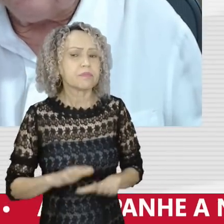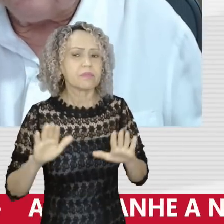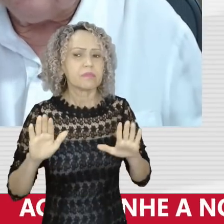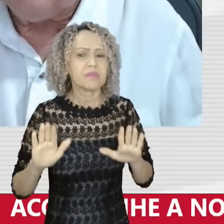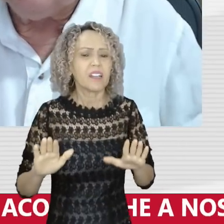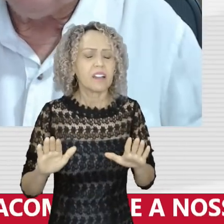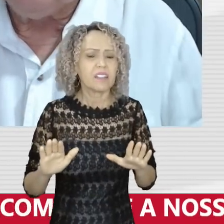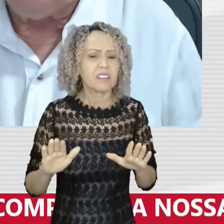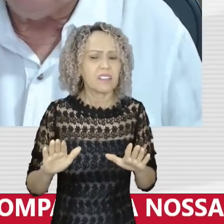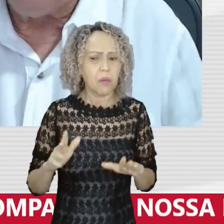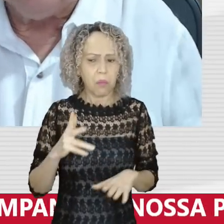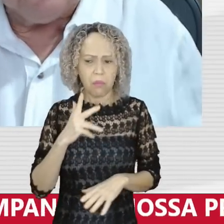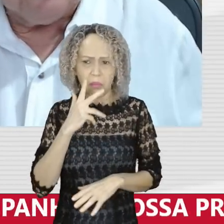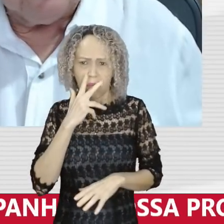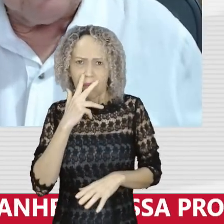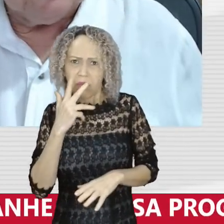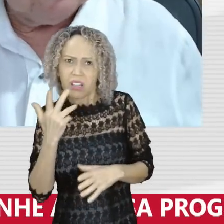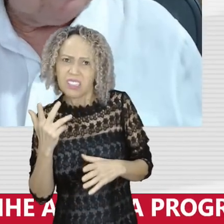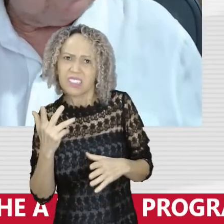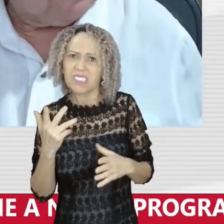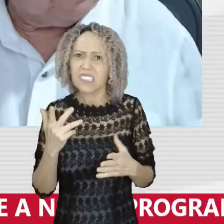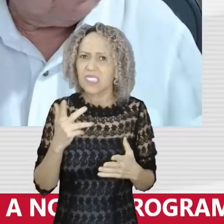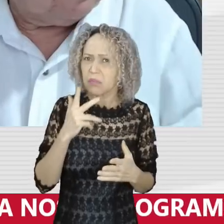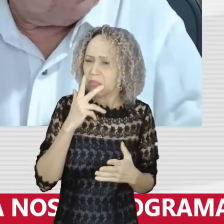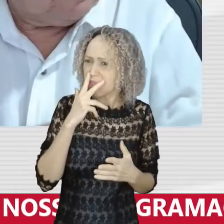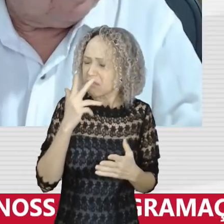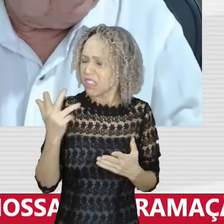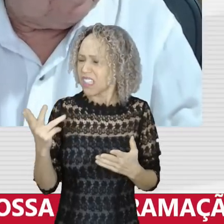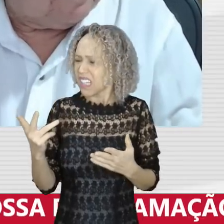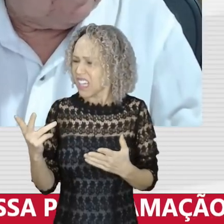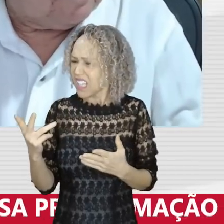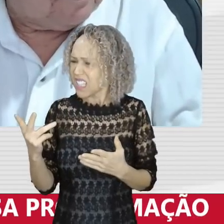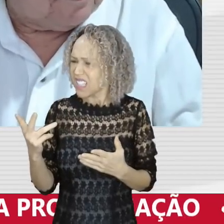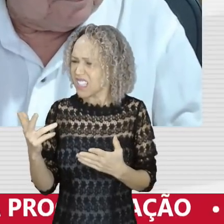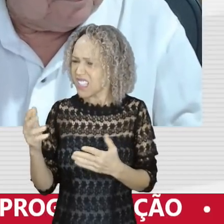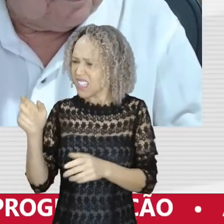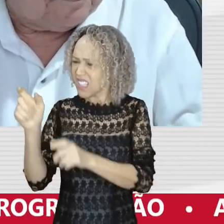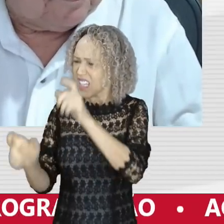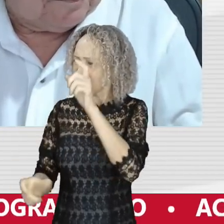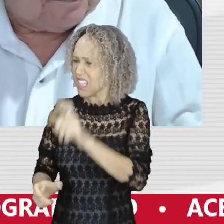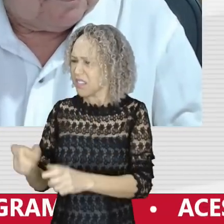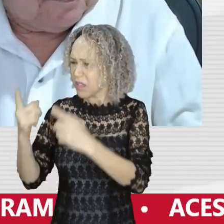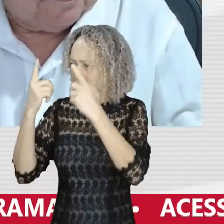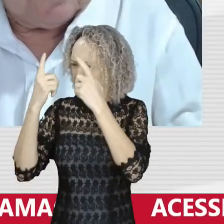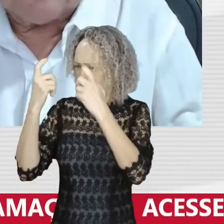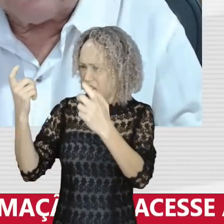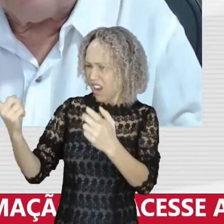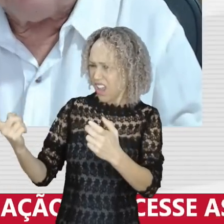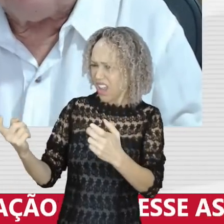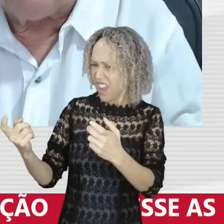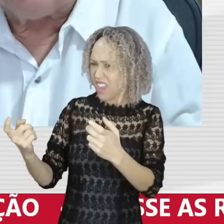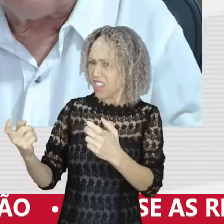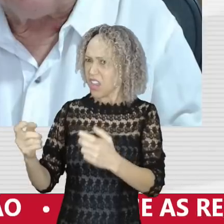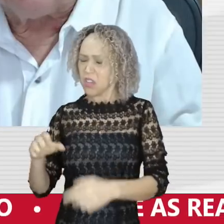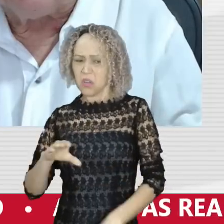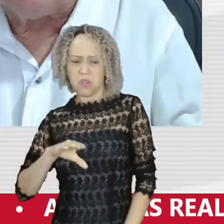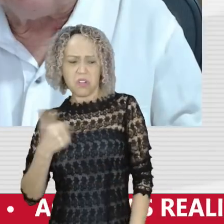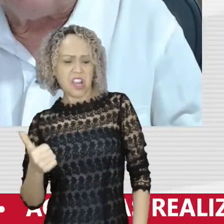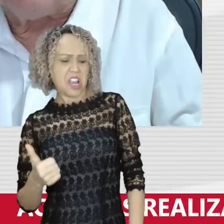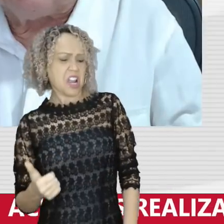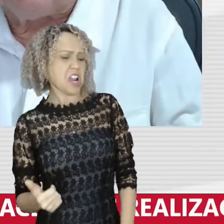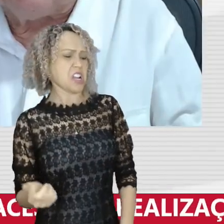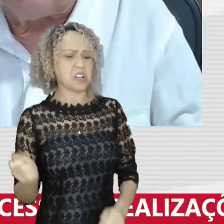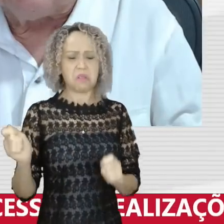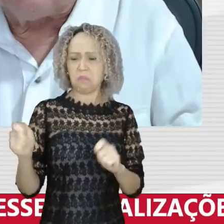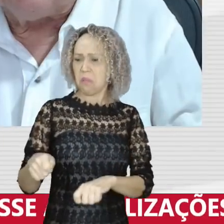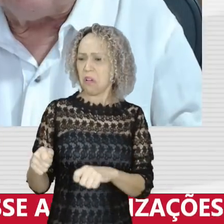de repente, essas pessoas elas estão muito encorajadas e fazendo as coisas de forma muito escancarada, né? E aí nada acontece. Então, isso se